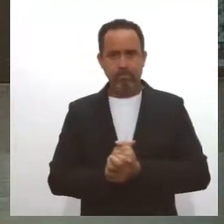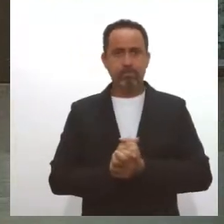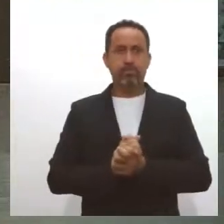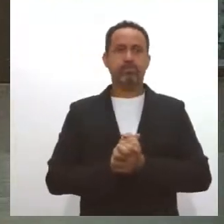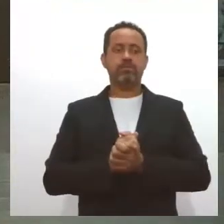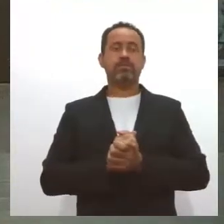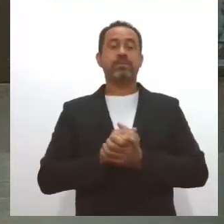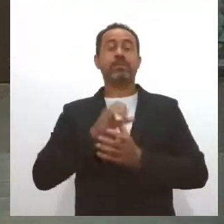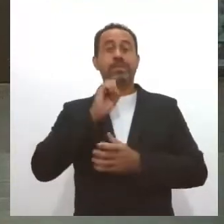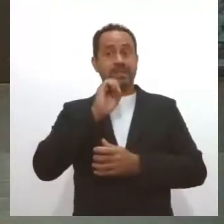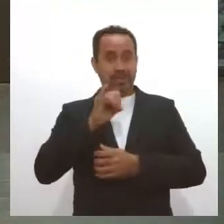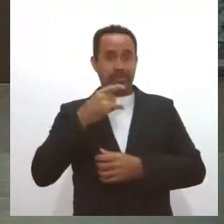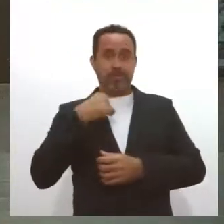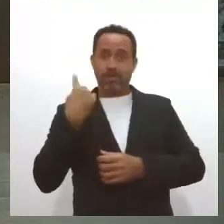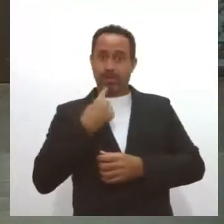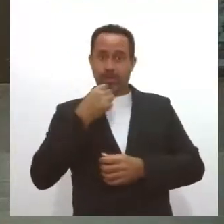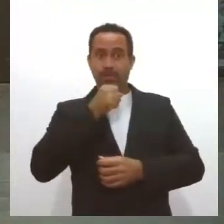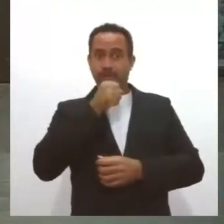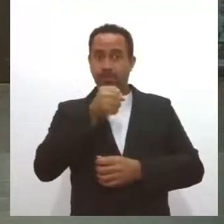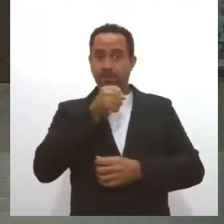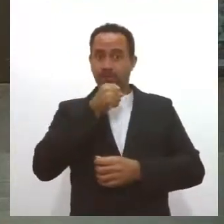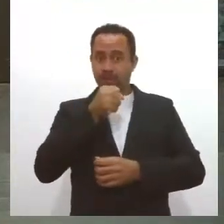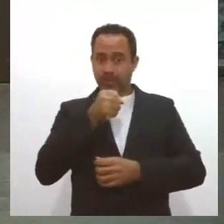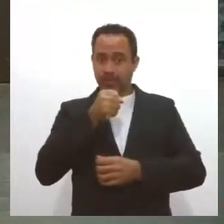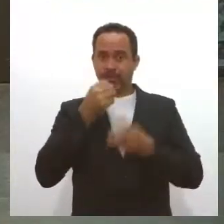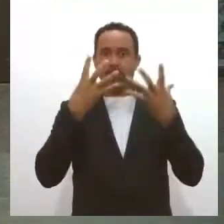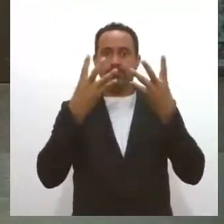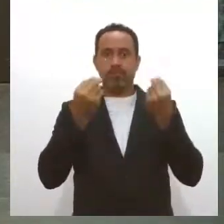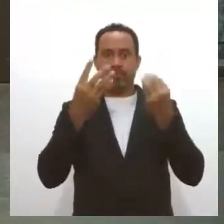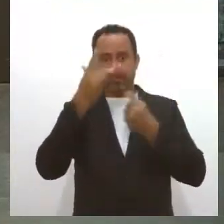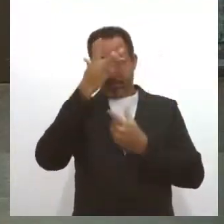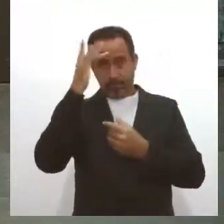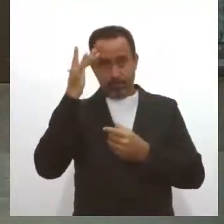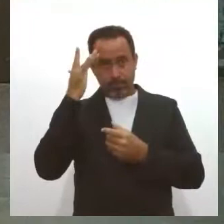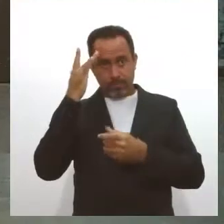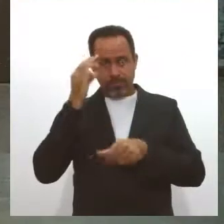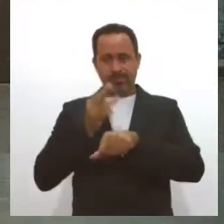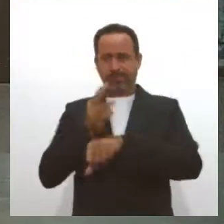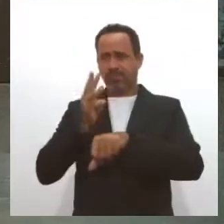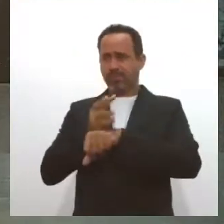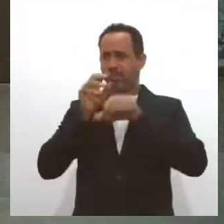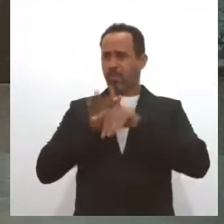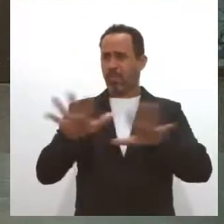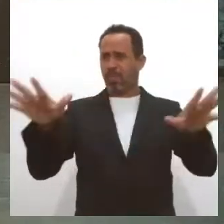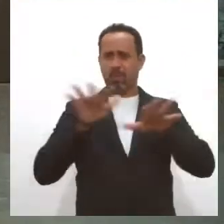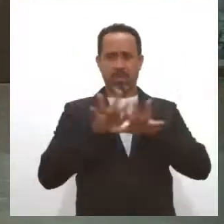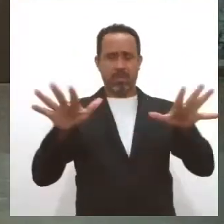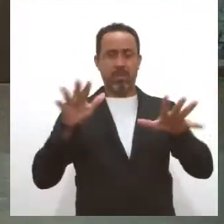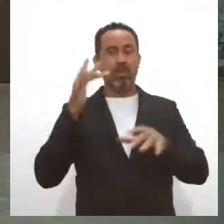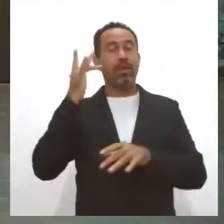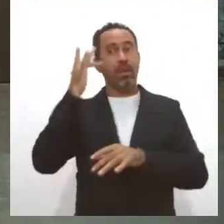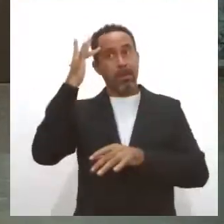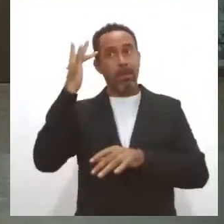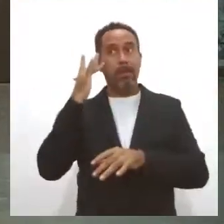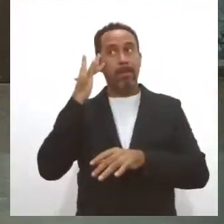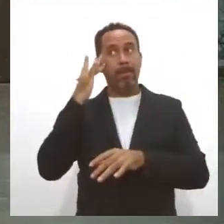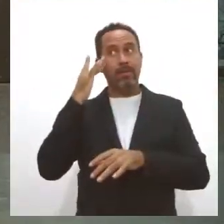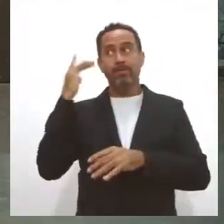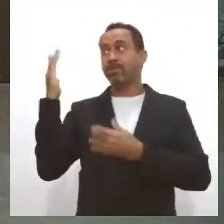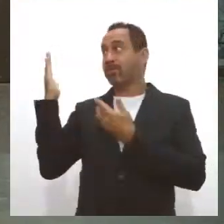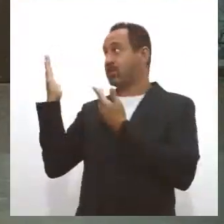Olha, se para a gente, que é jornalista, né, muitas pessoas começaram a passar mensagem, imagine para a senhora, doutora Elza,